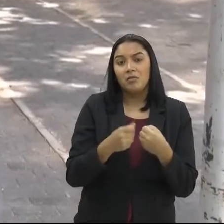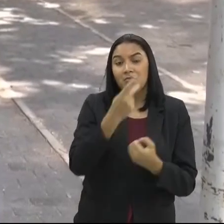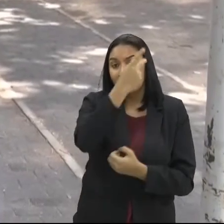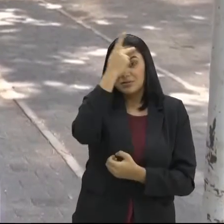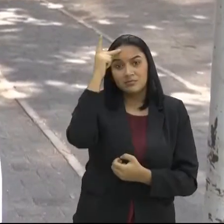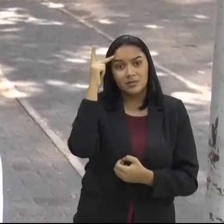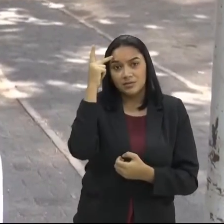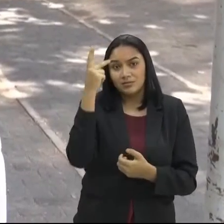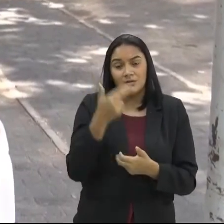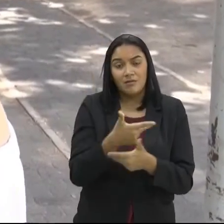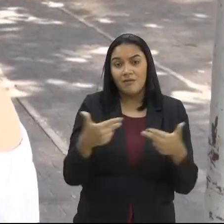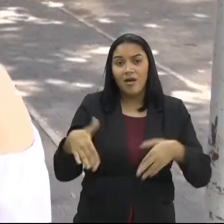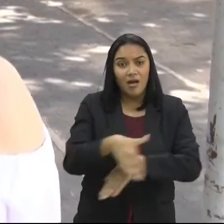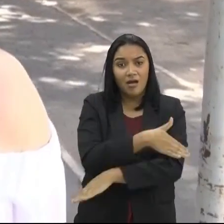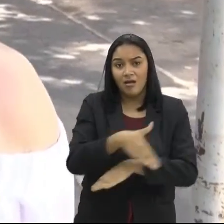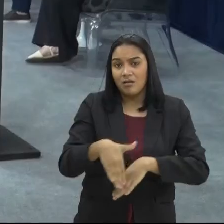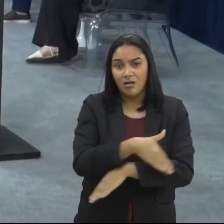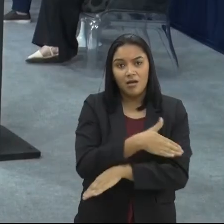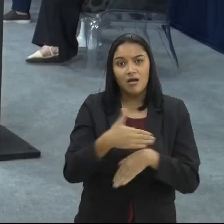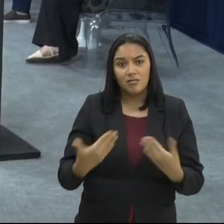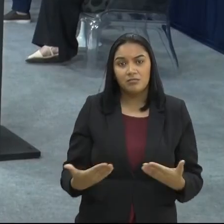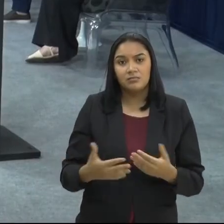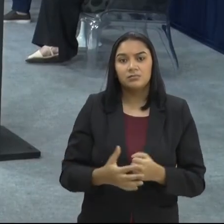que está circulando na rua.